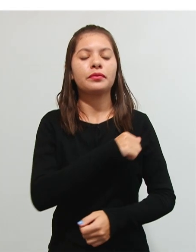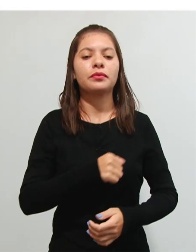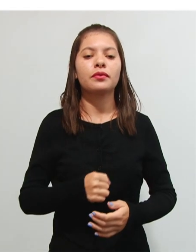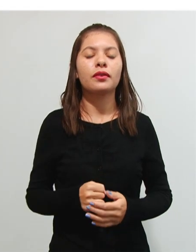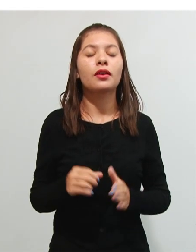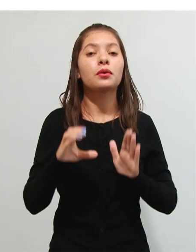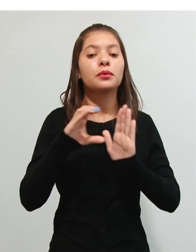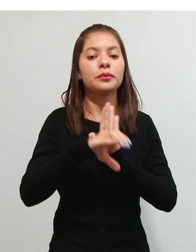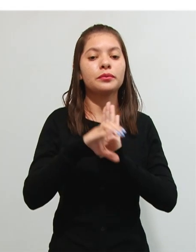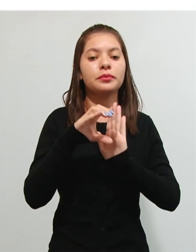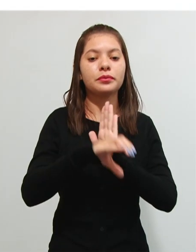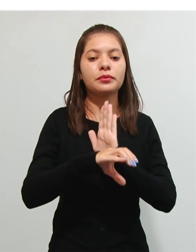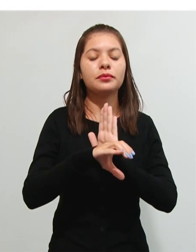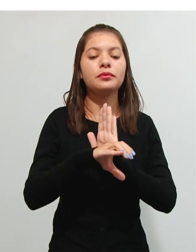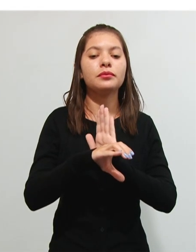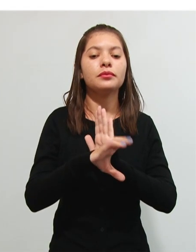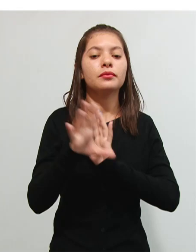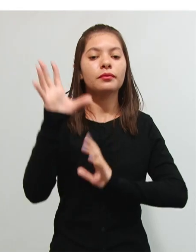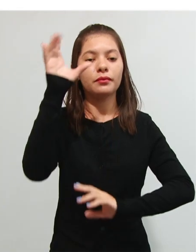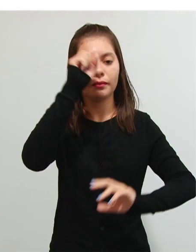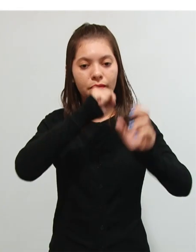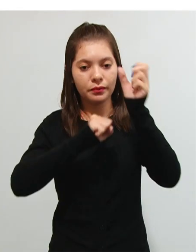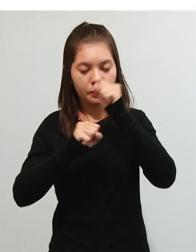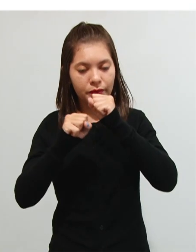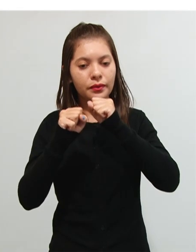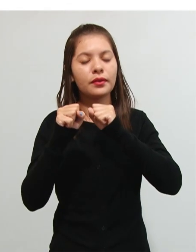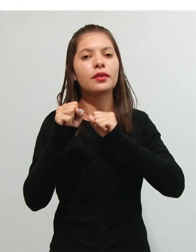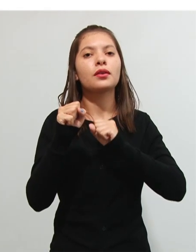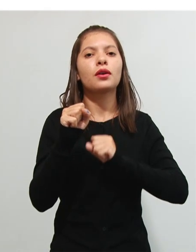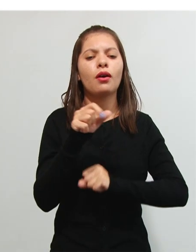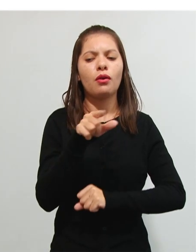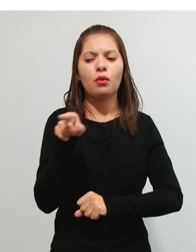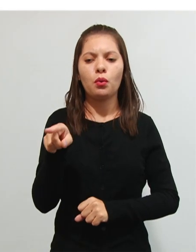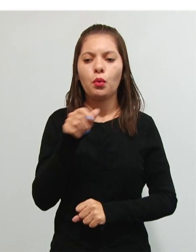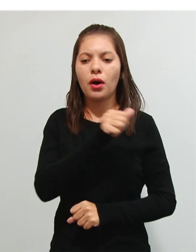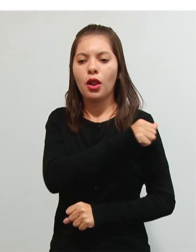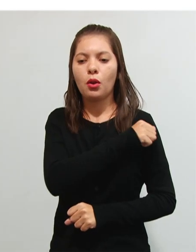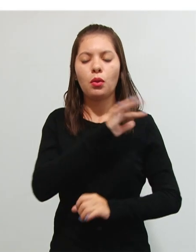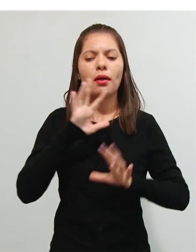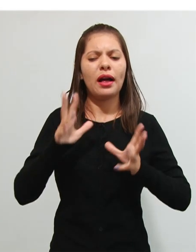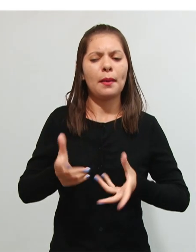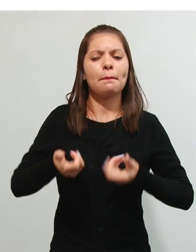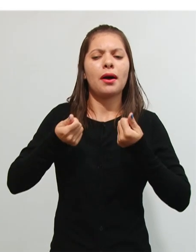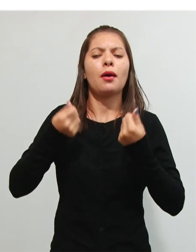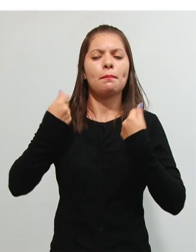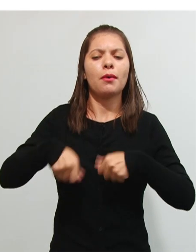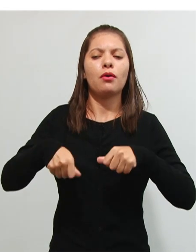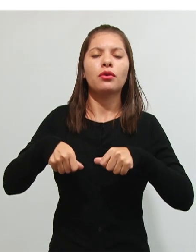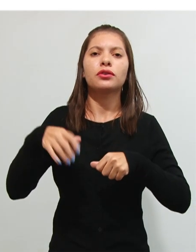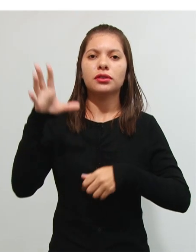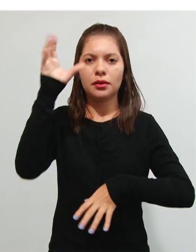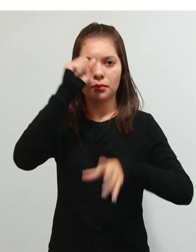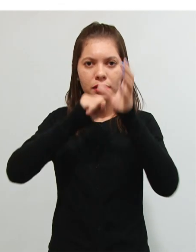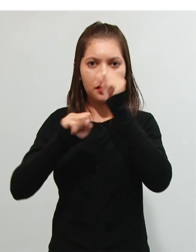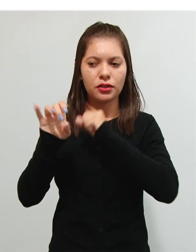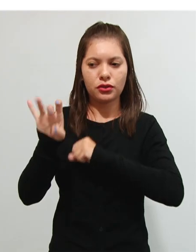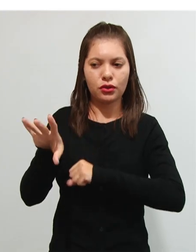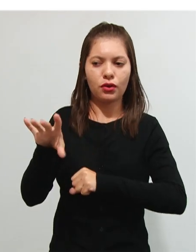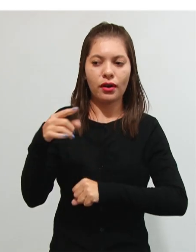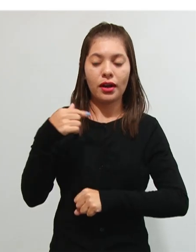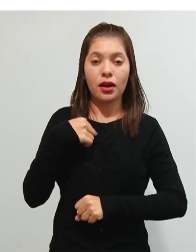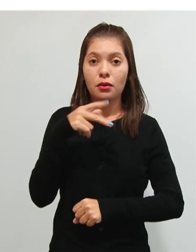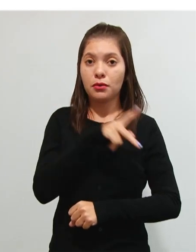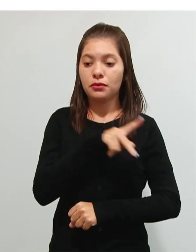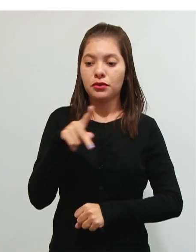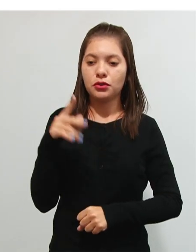conceito de autoaprendizagem, sempre pensando nisso, o aluno é capaz de aprender por si mesmo. O professor, ele é aquele indivíduo que